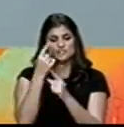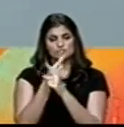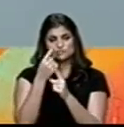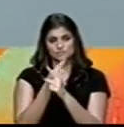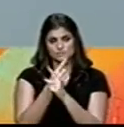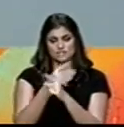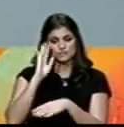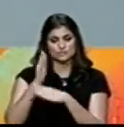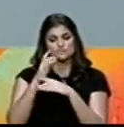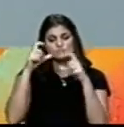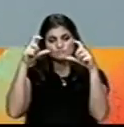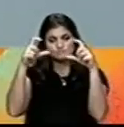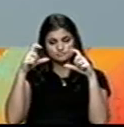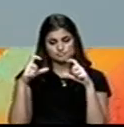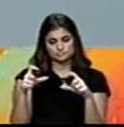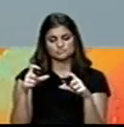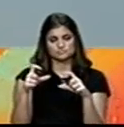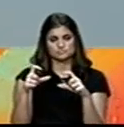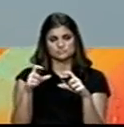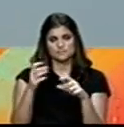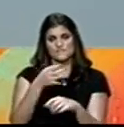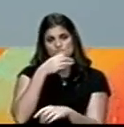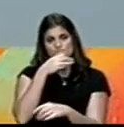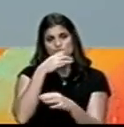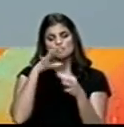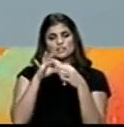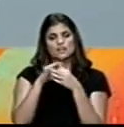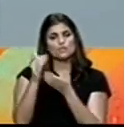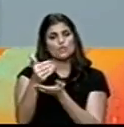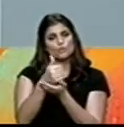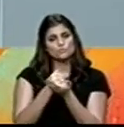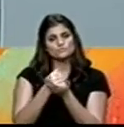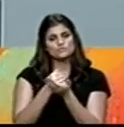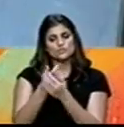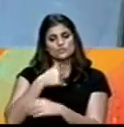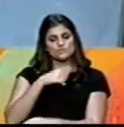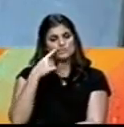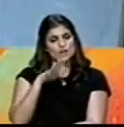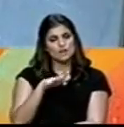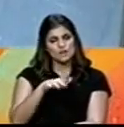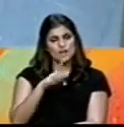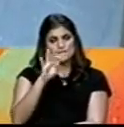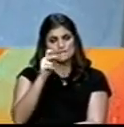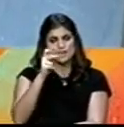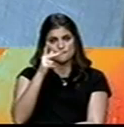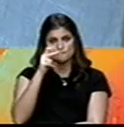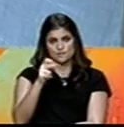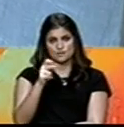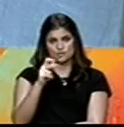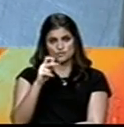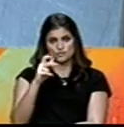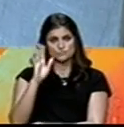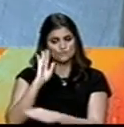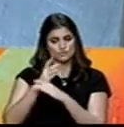no último parágrafo. Sim. Fala sobre a leguminosa que nós temos aqui, que é a fava. No último parágrafo